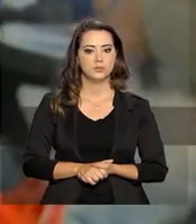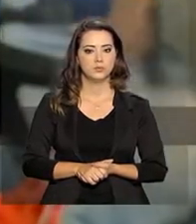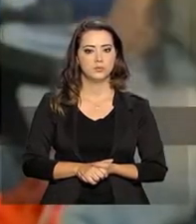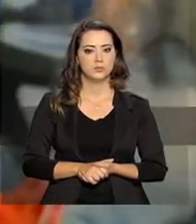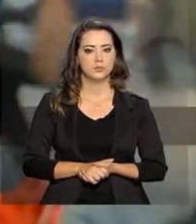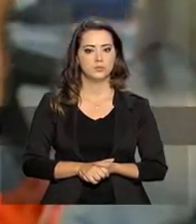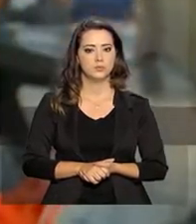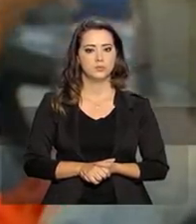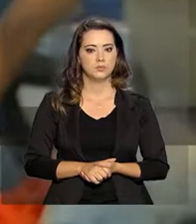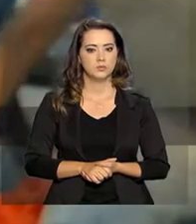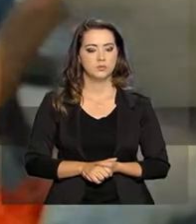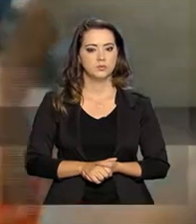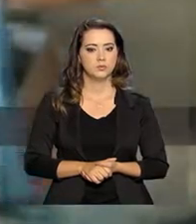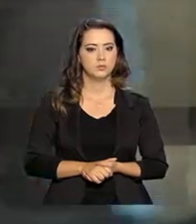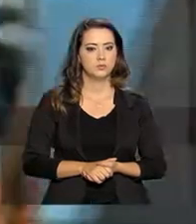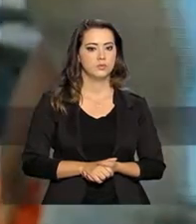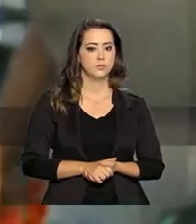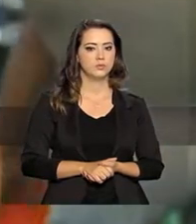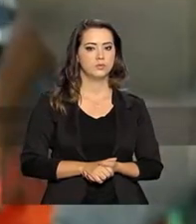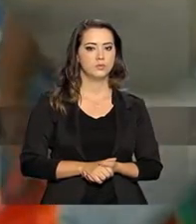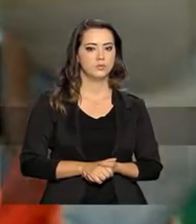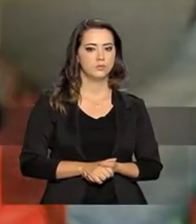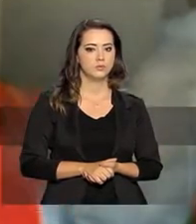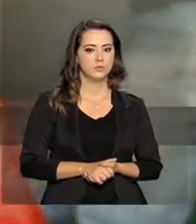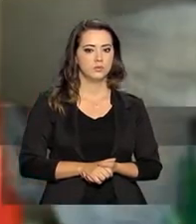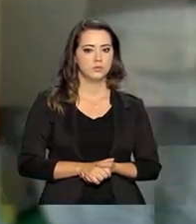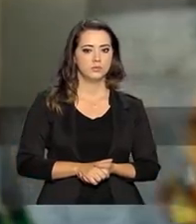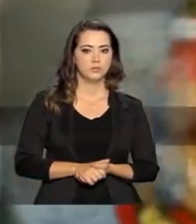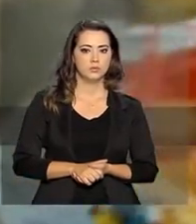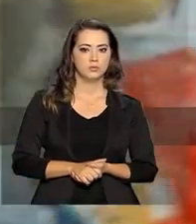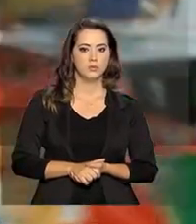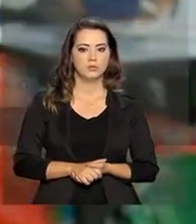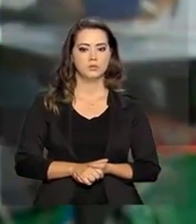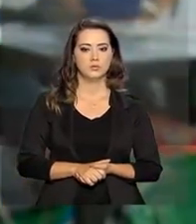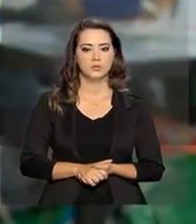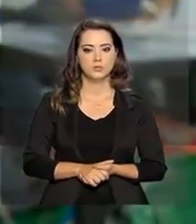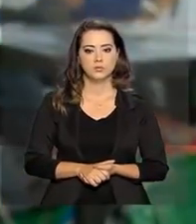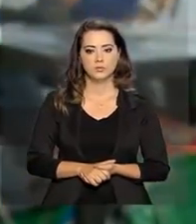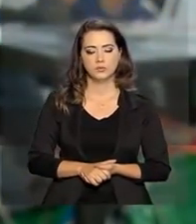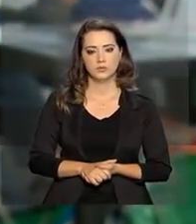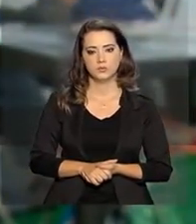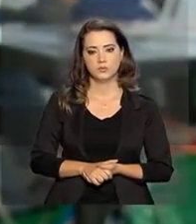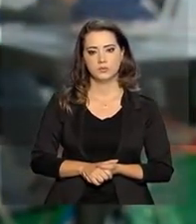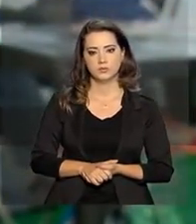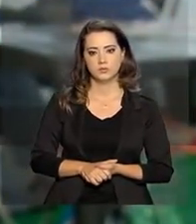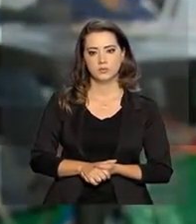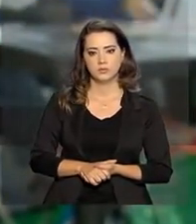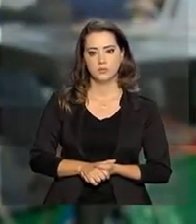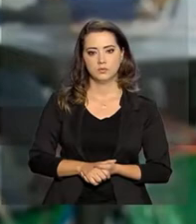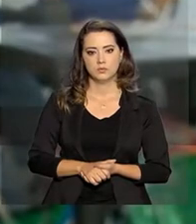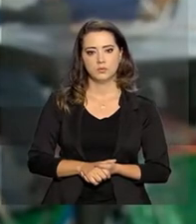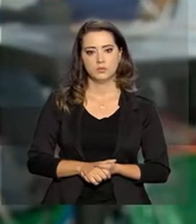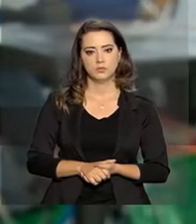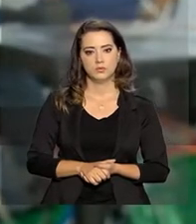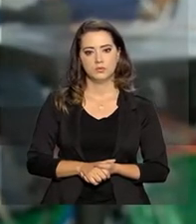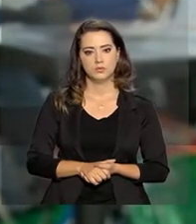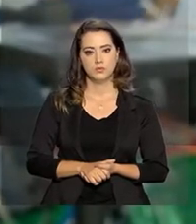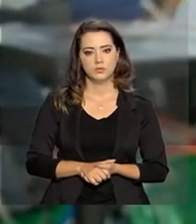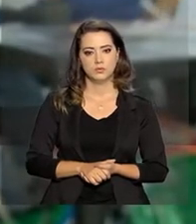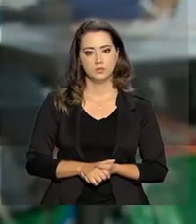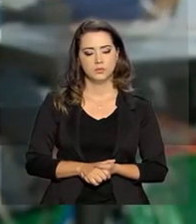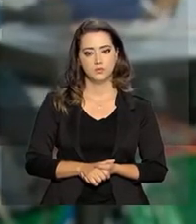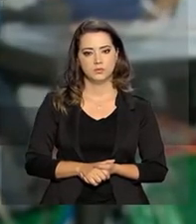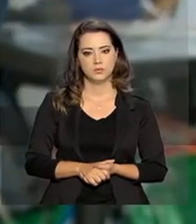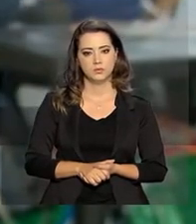parecido que tiene una muy buena oferta de empleo. En cuanto a escuelas también para nuestros hijos, el clima es muy